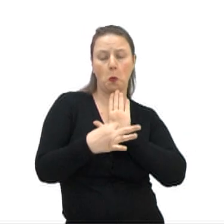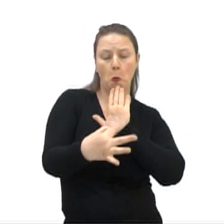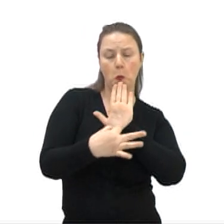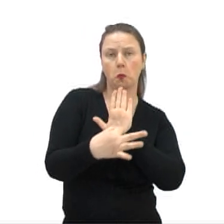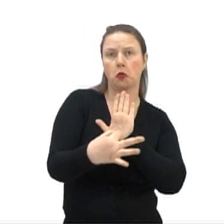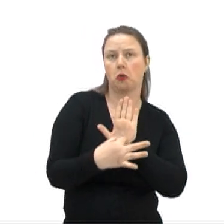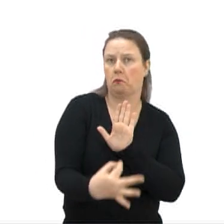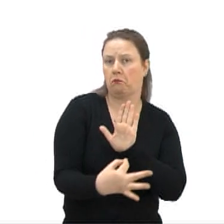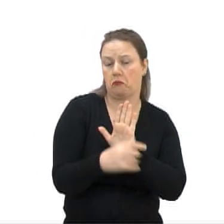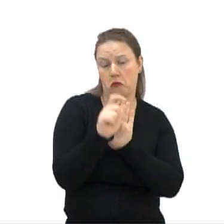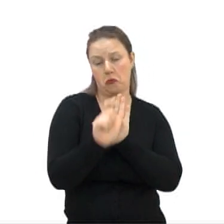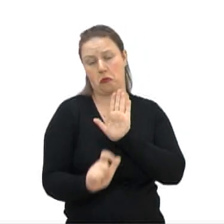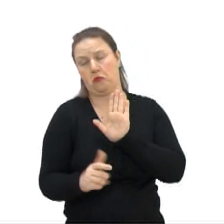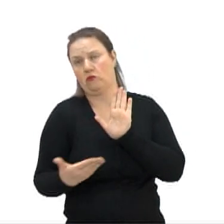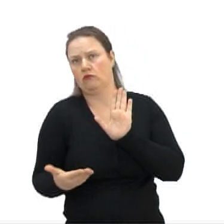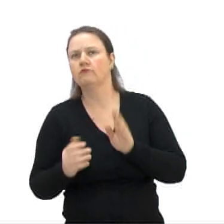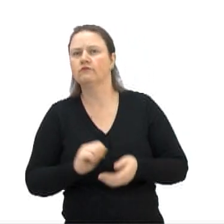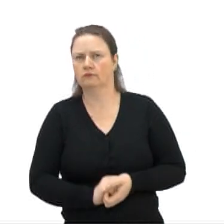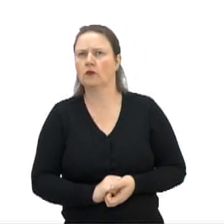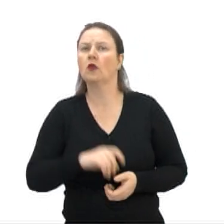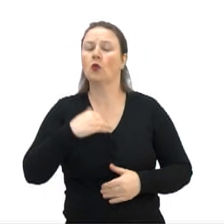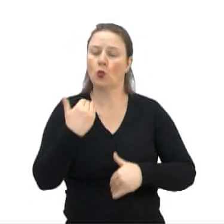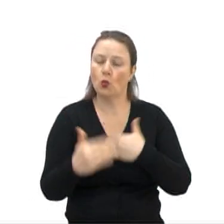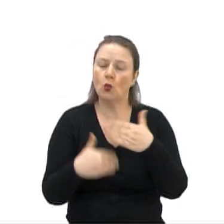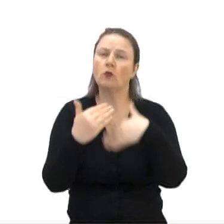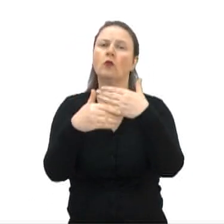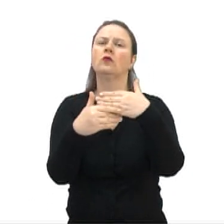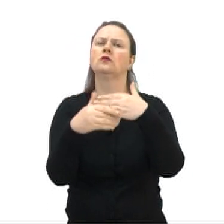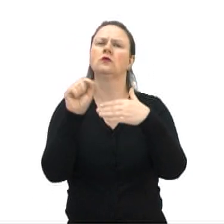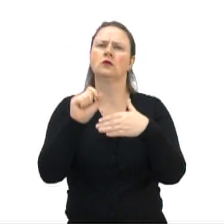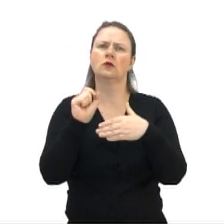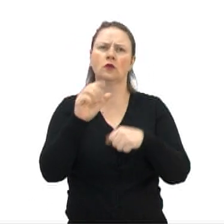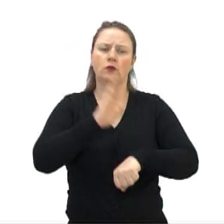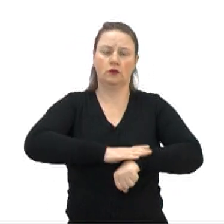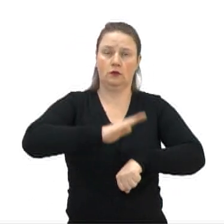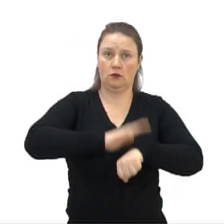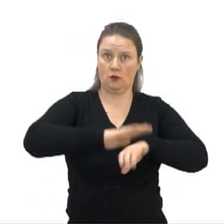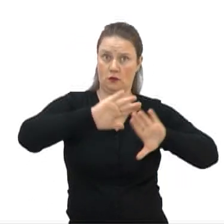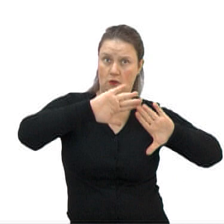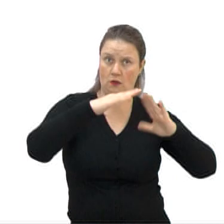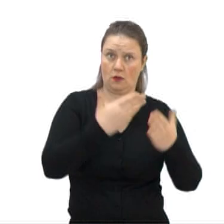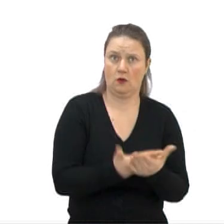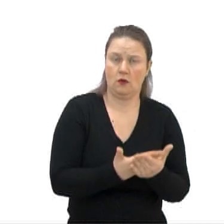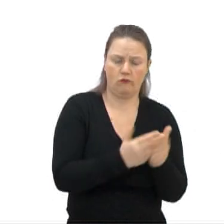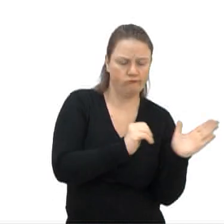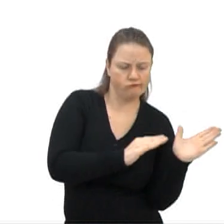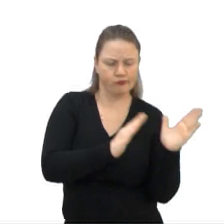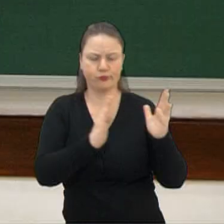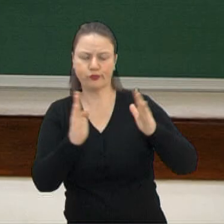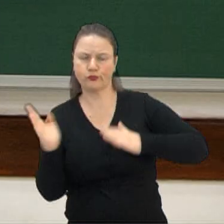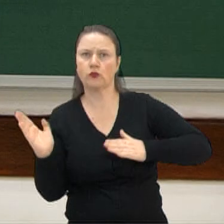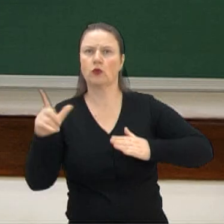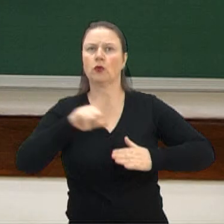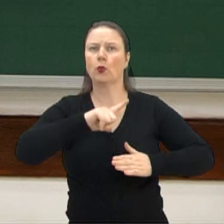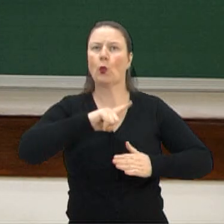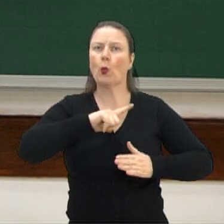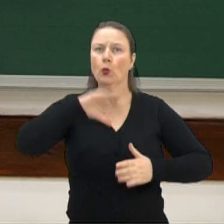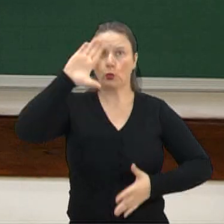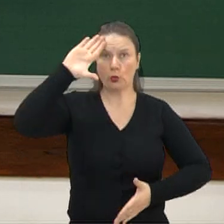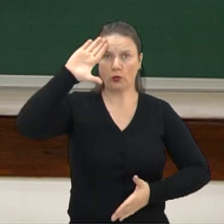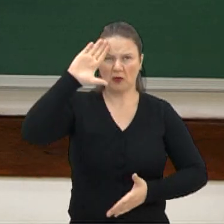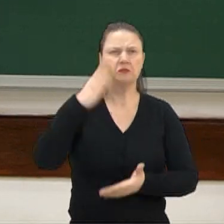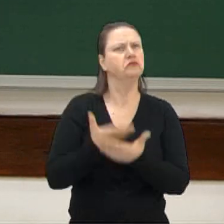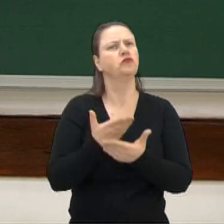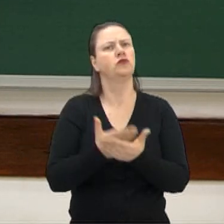opinião. Então, durante o seu processo de escola, durante todo esse tempo que você está estudando, em algum momento eu acredito que